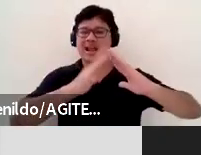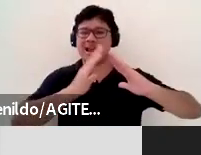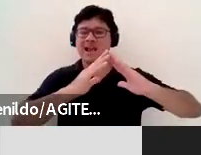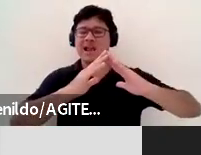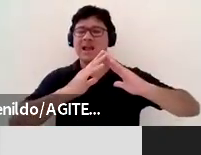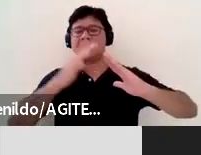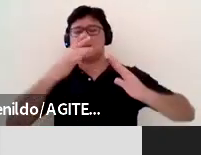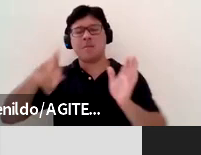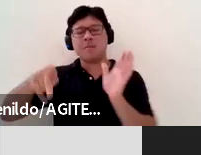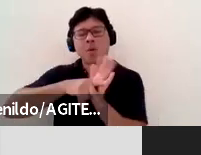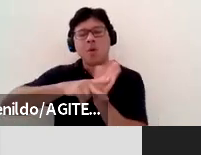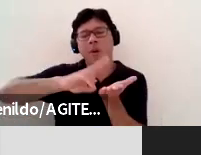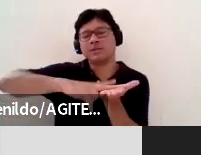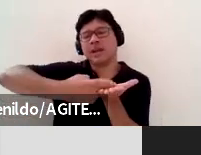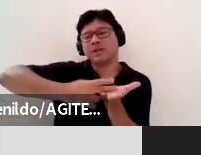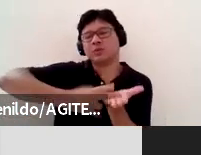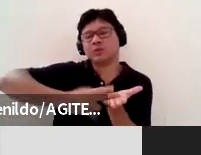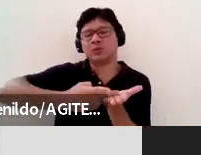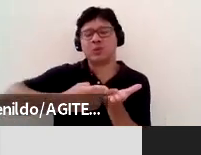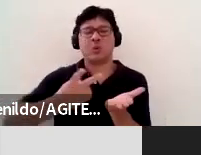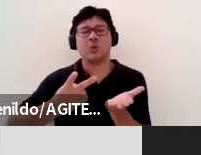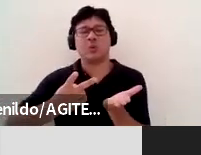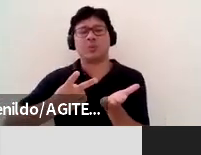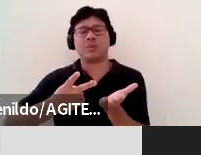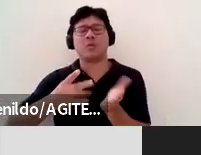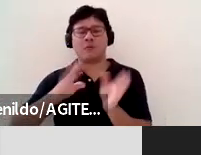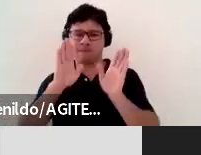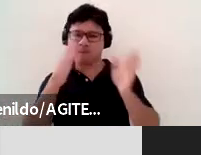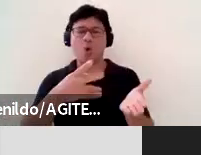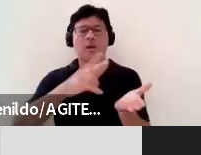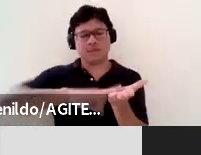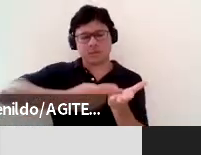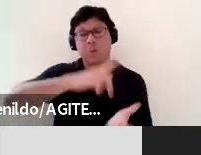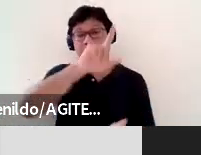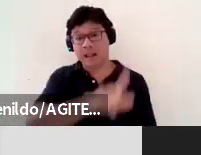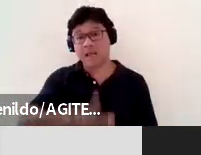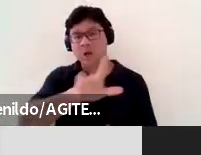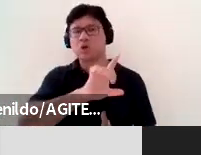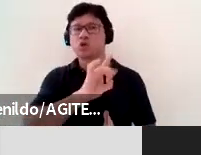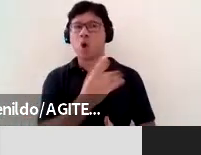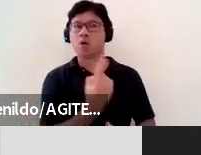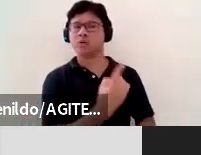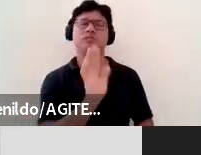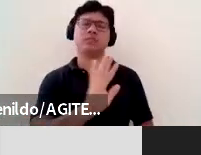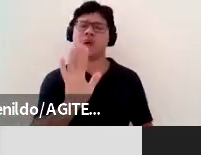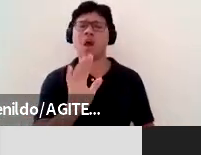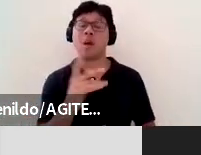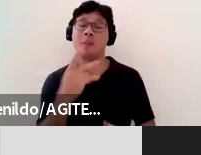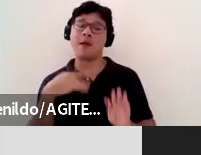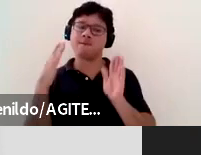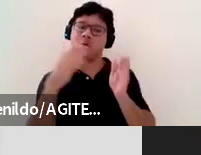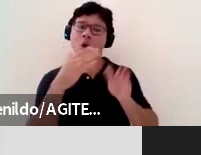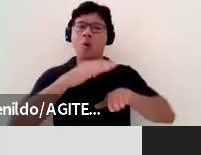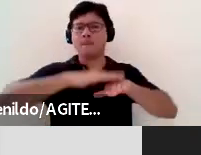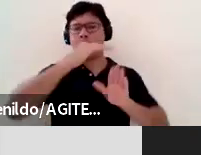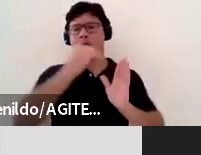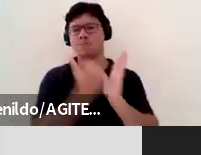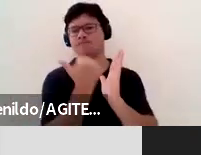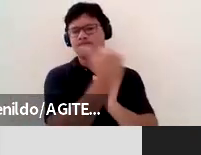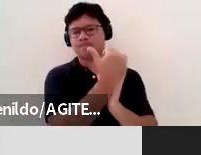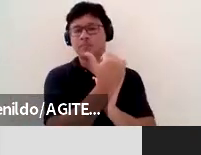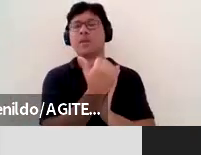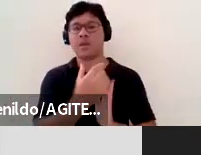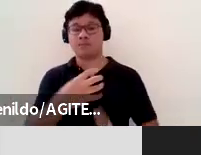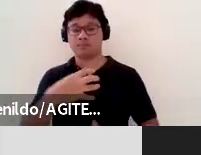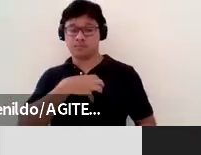tradutor. O nosso foco é bastante na tradução literária, mas não só, mas com esse foco também, um espaço onde o tradutor se